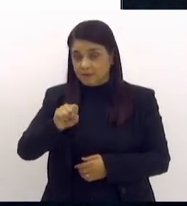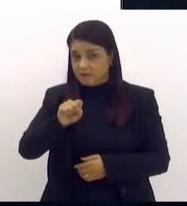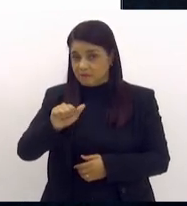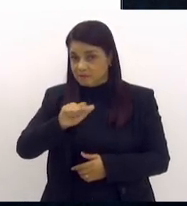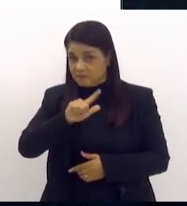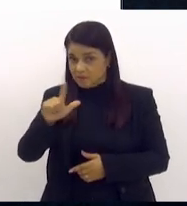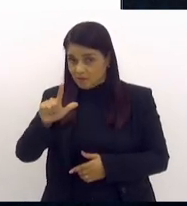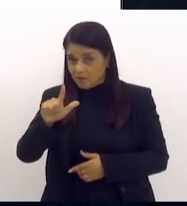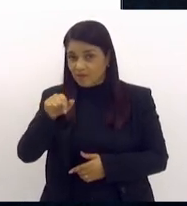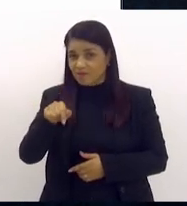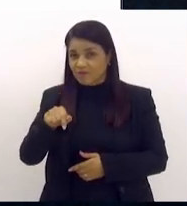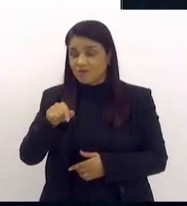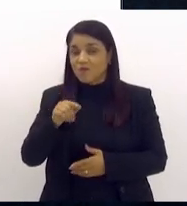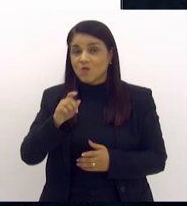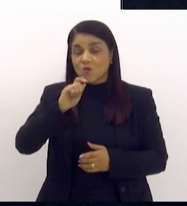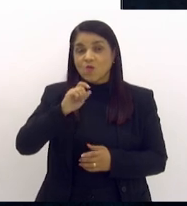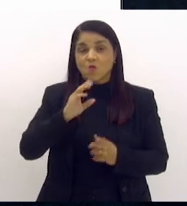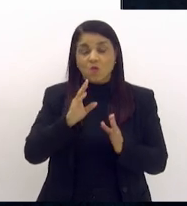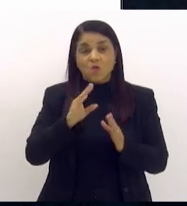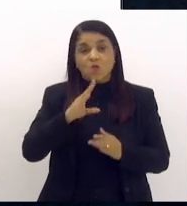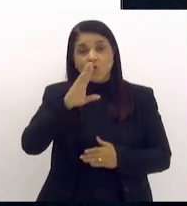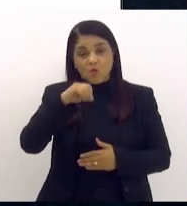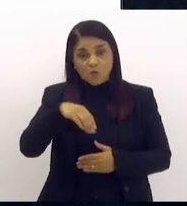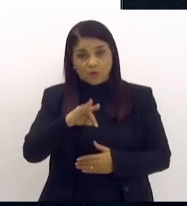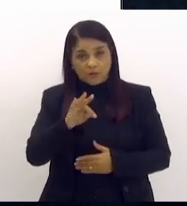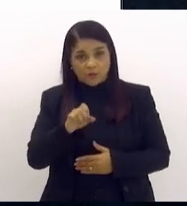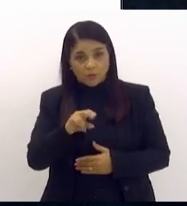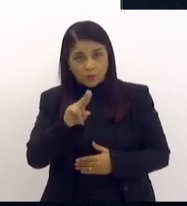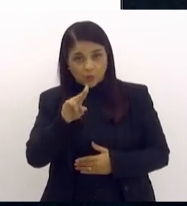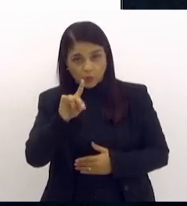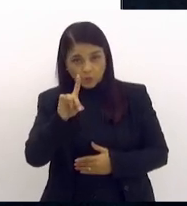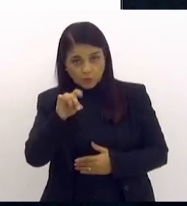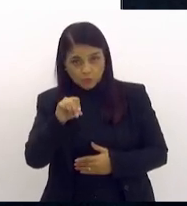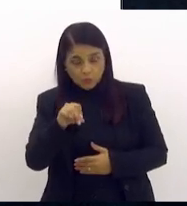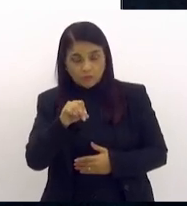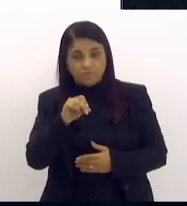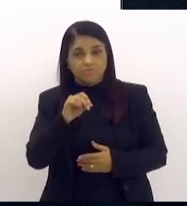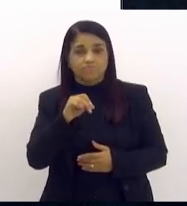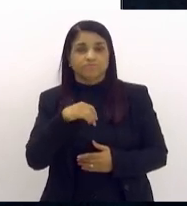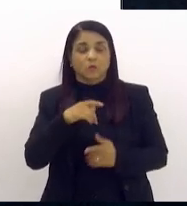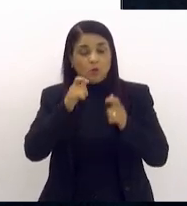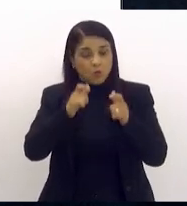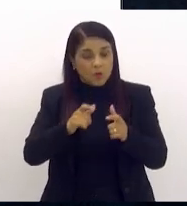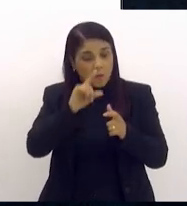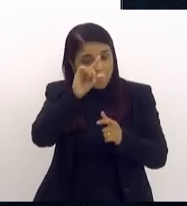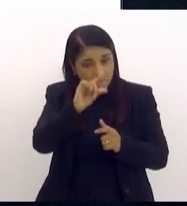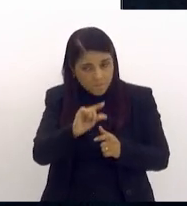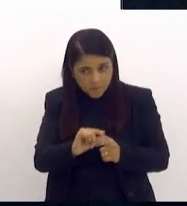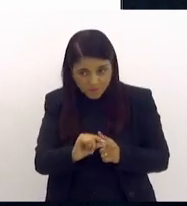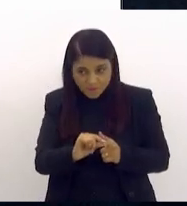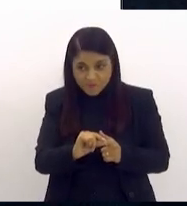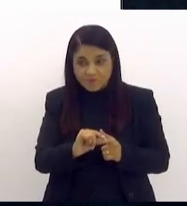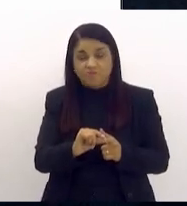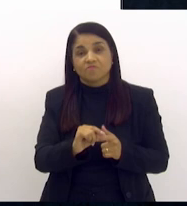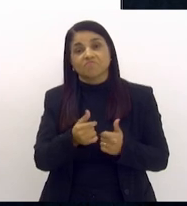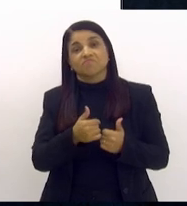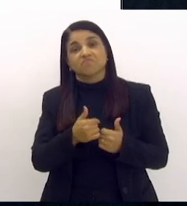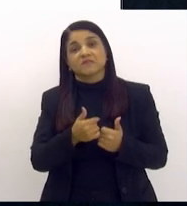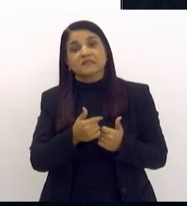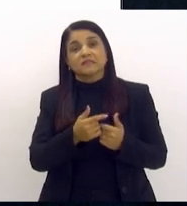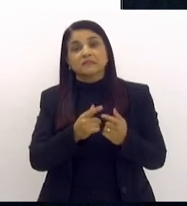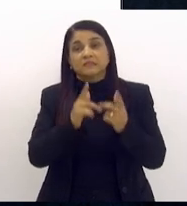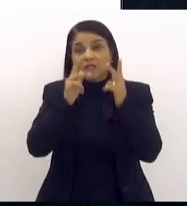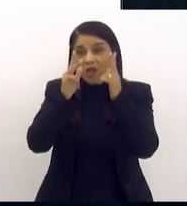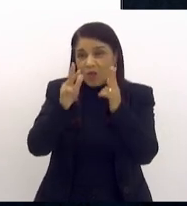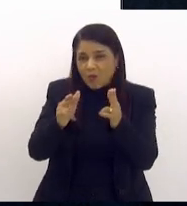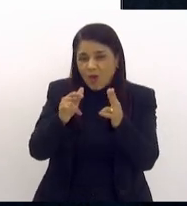eles já começaram com um conteúdo local um pouco mais baixo tá do que os outros eh mas também e tiveram essa mesma queda a